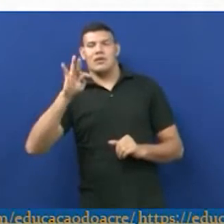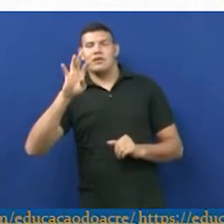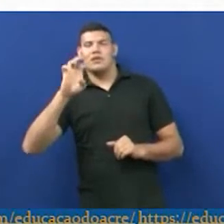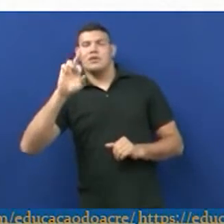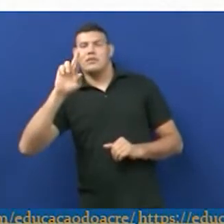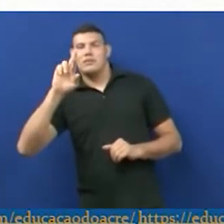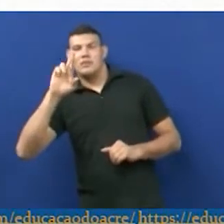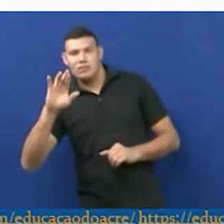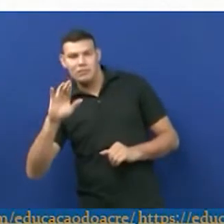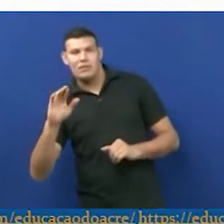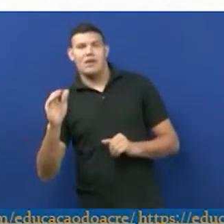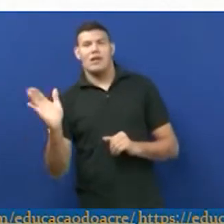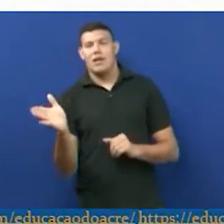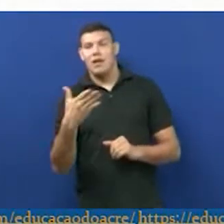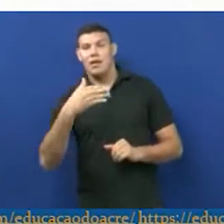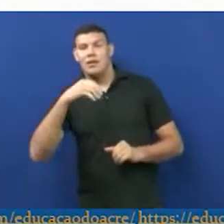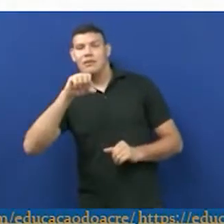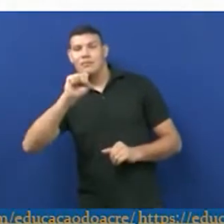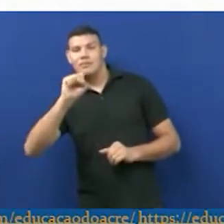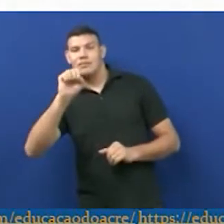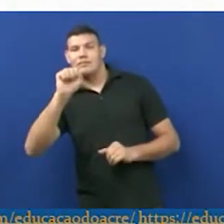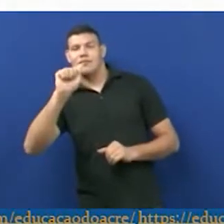o Urano